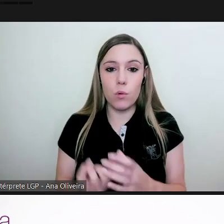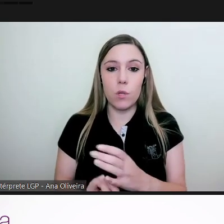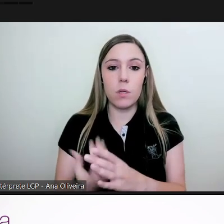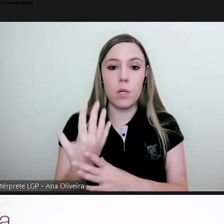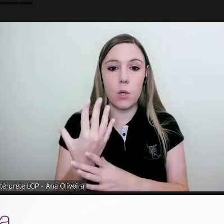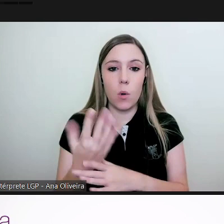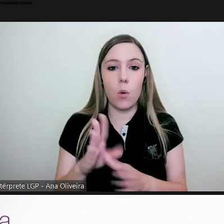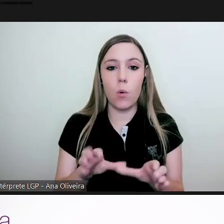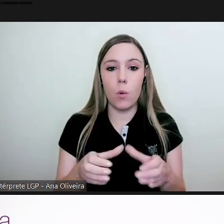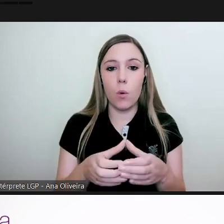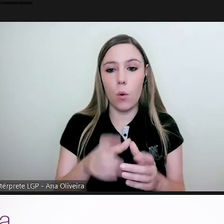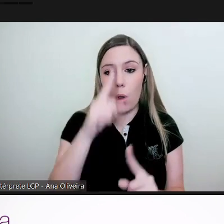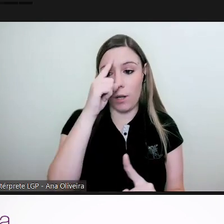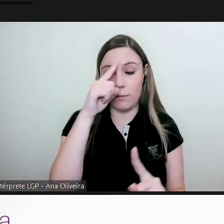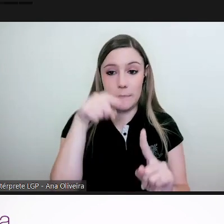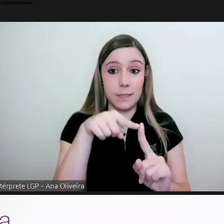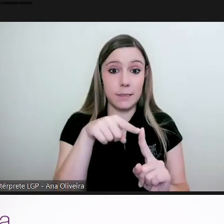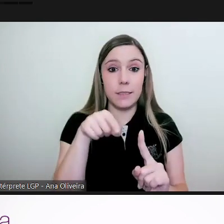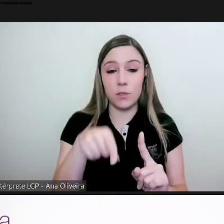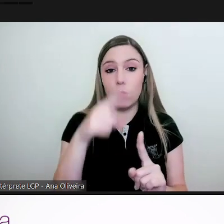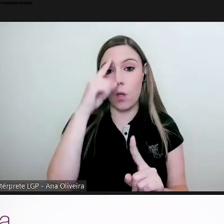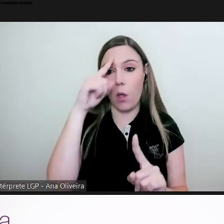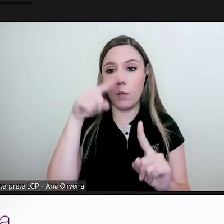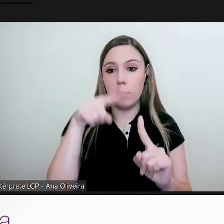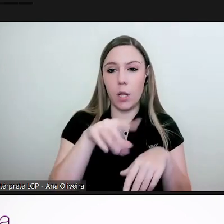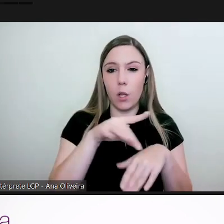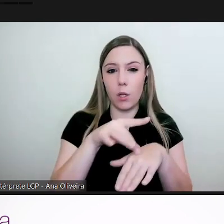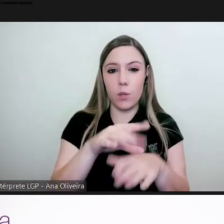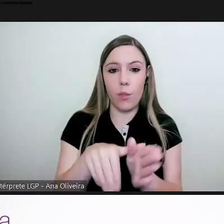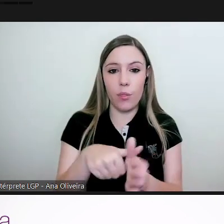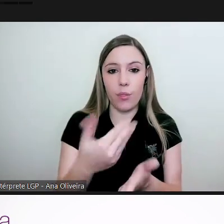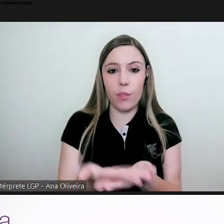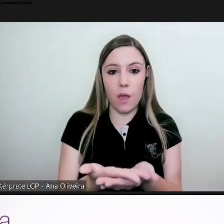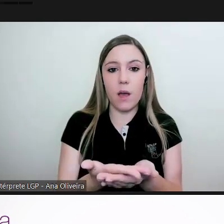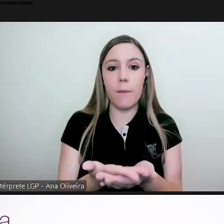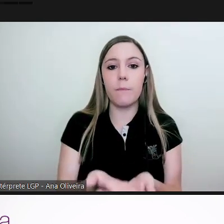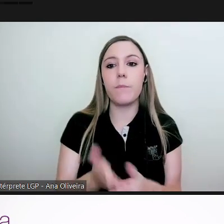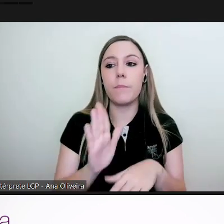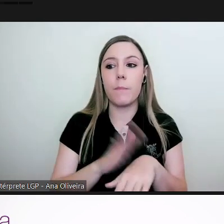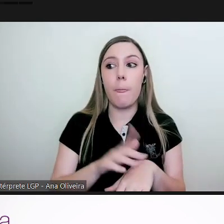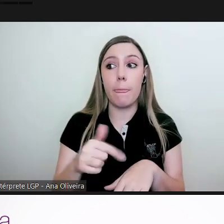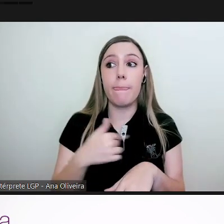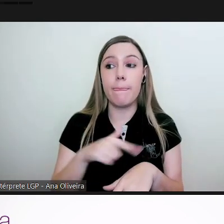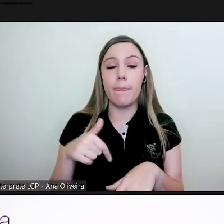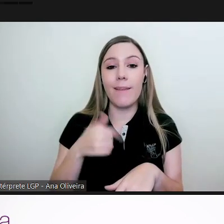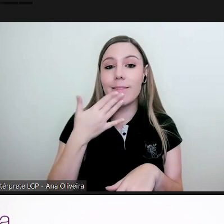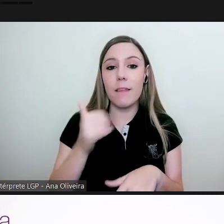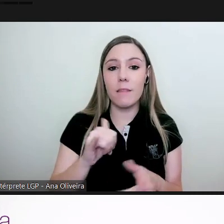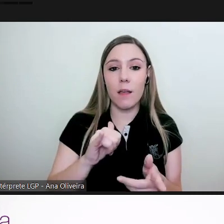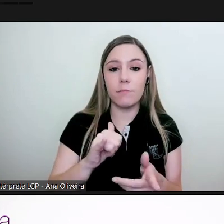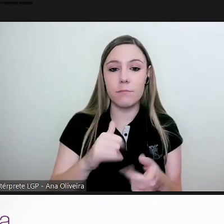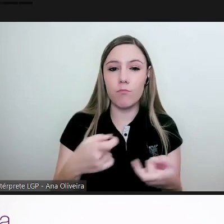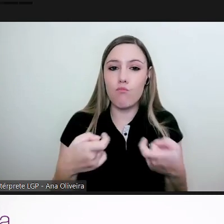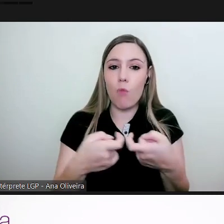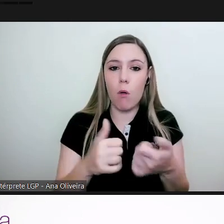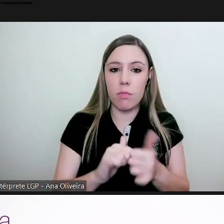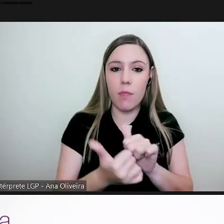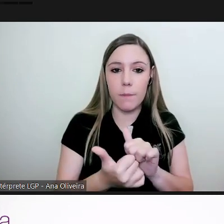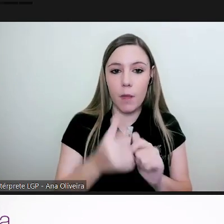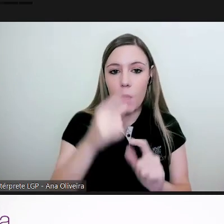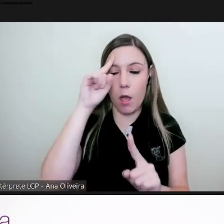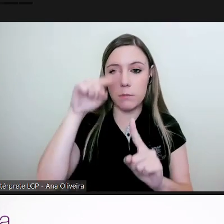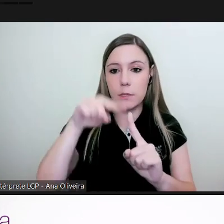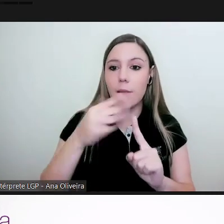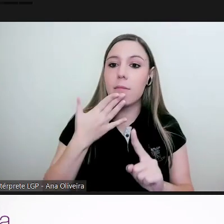de princípios que acabam por ser princípios orientadores e, portanto, acabamos por nos ajustar para que ficasse mais ou